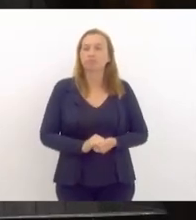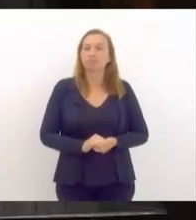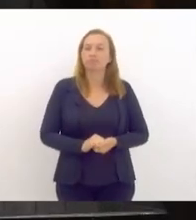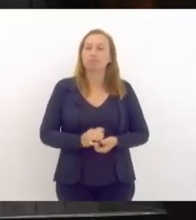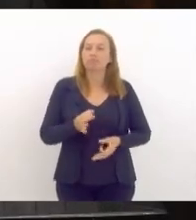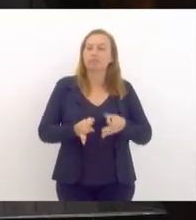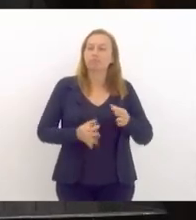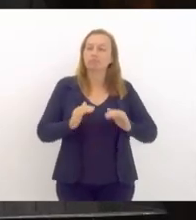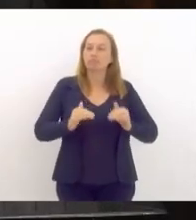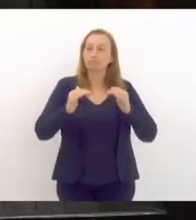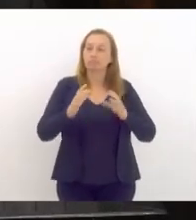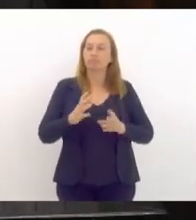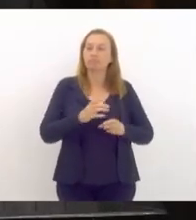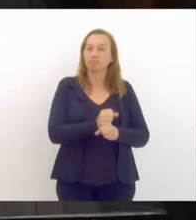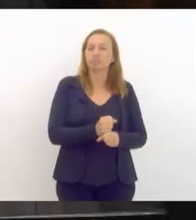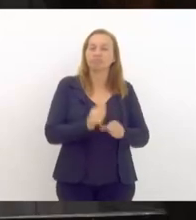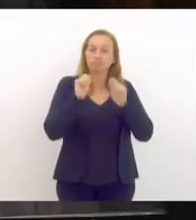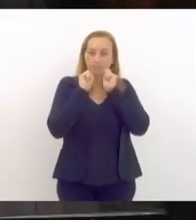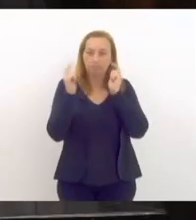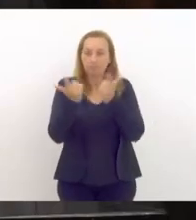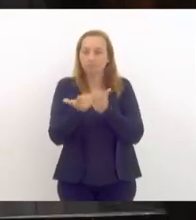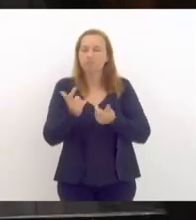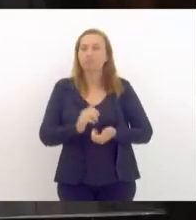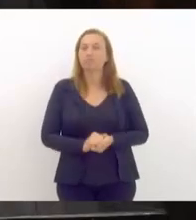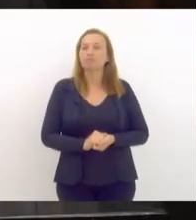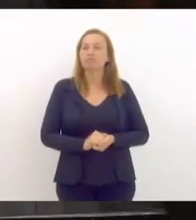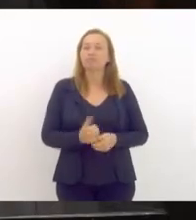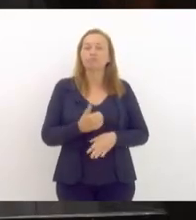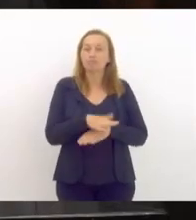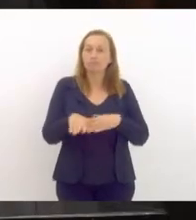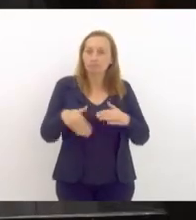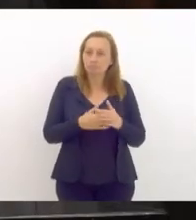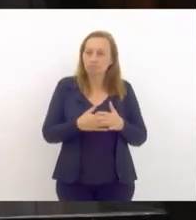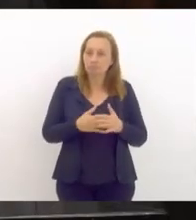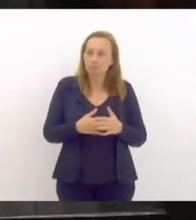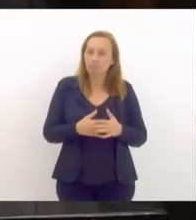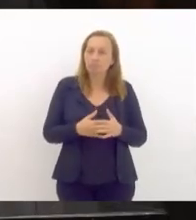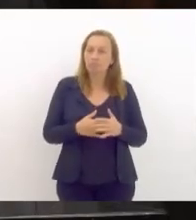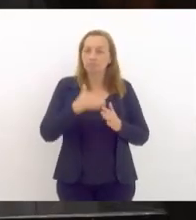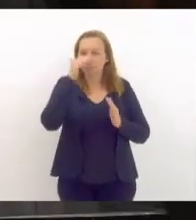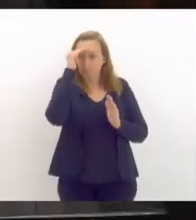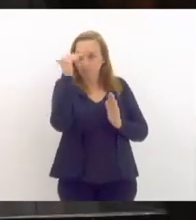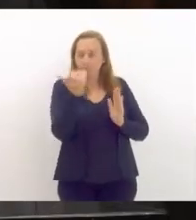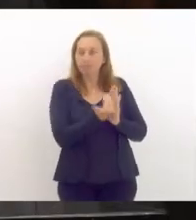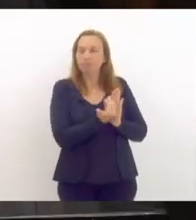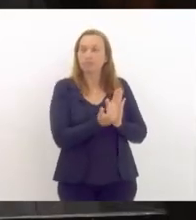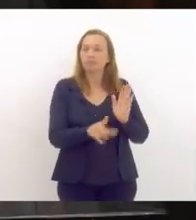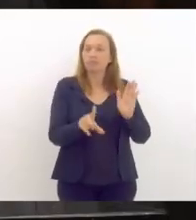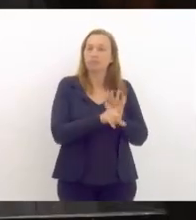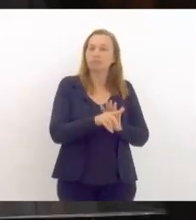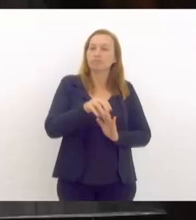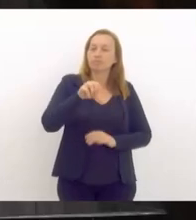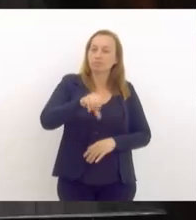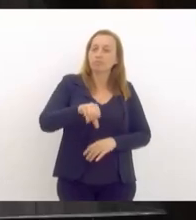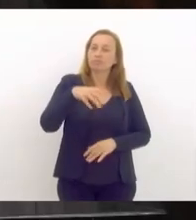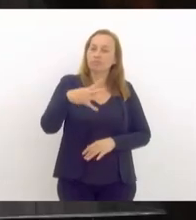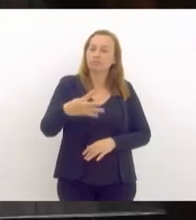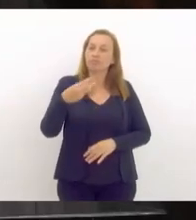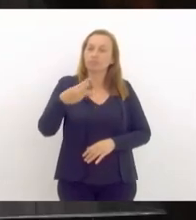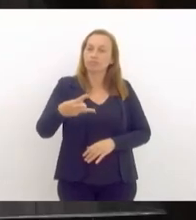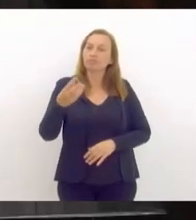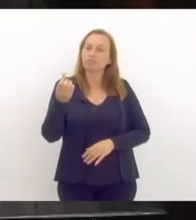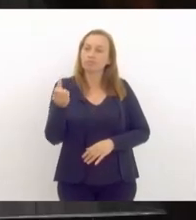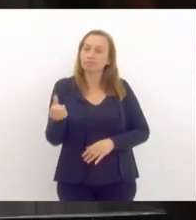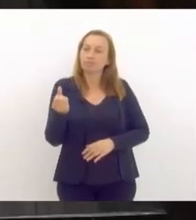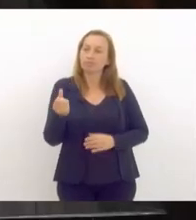de Contas do Estado Assembleia Legislativa todo mundo tá cumprindo a lei 9436 seguindo